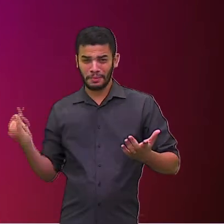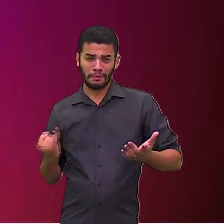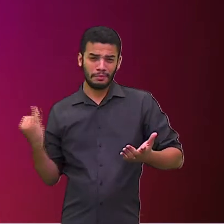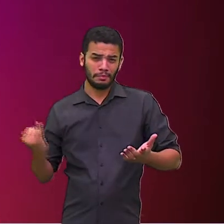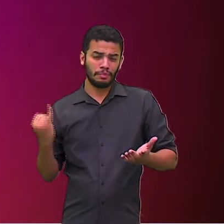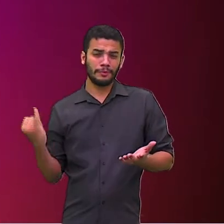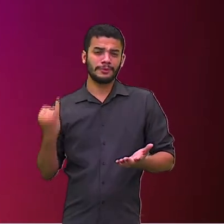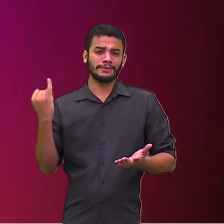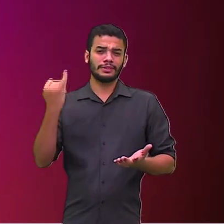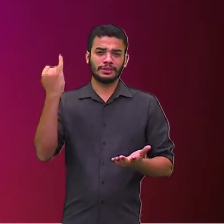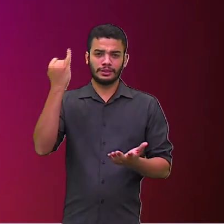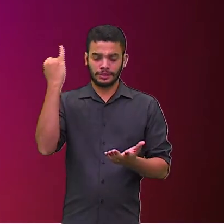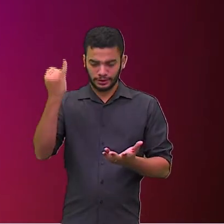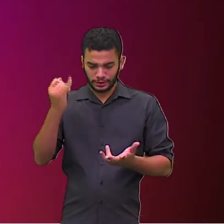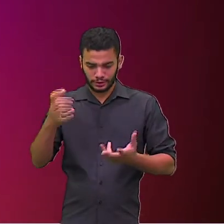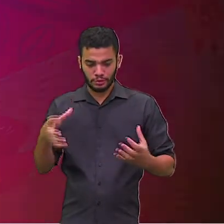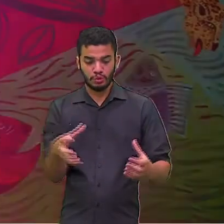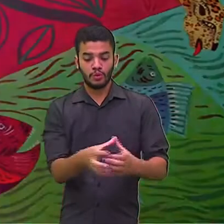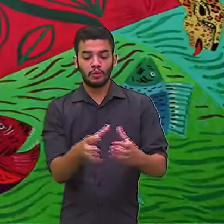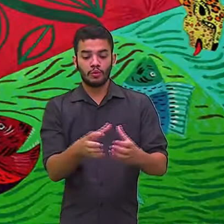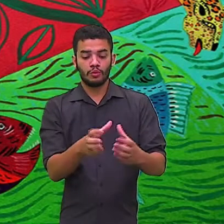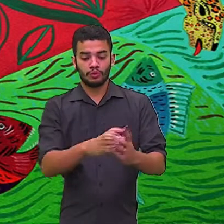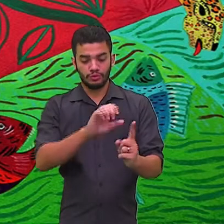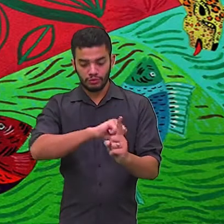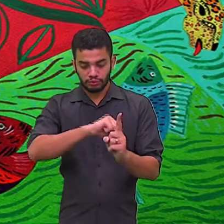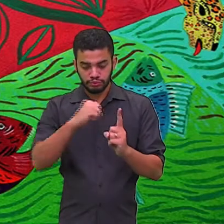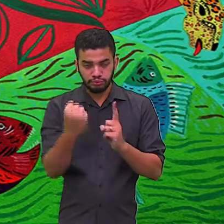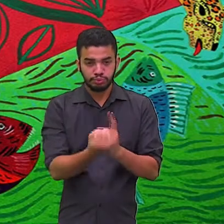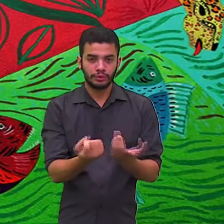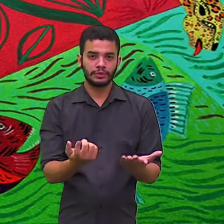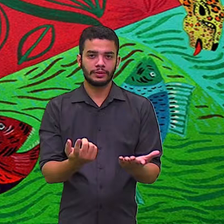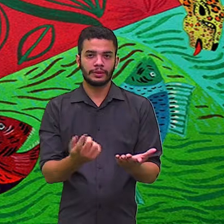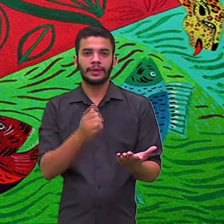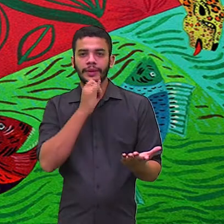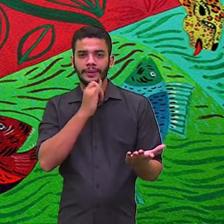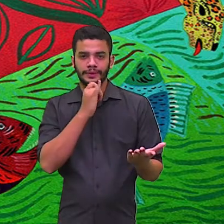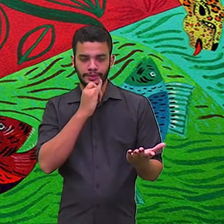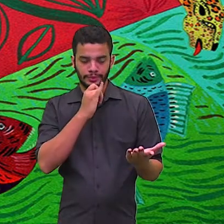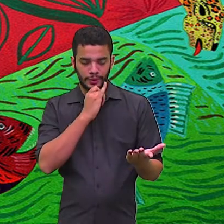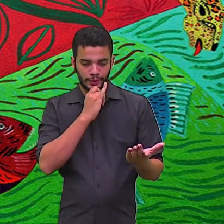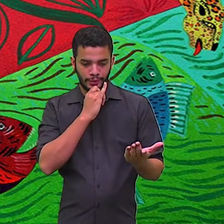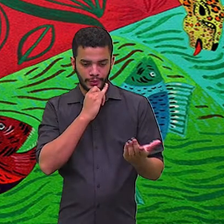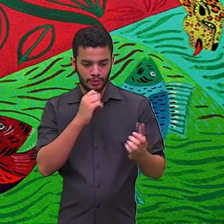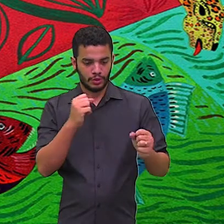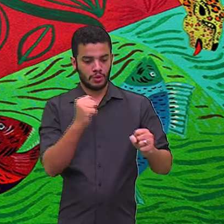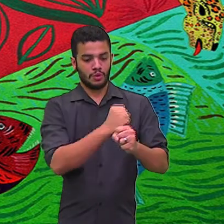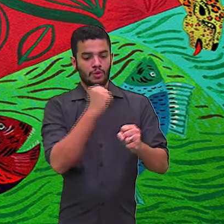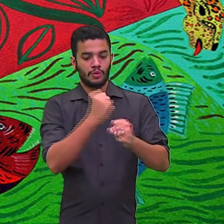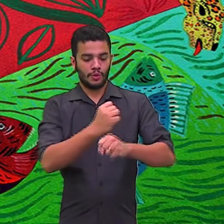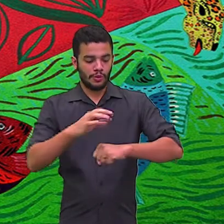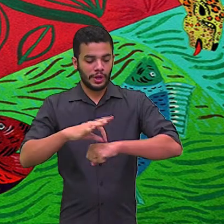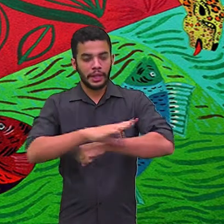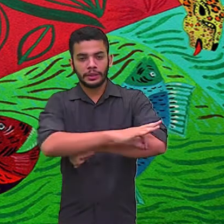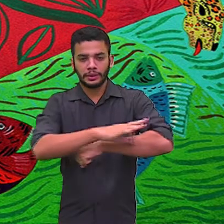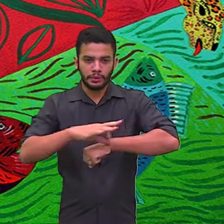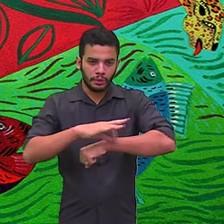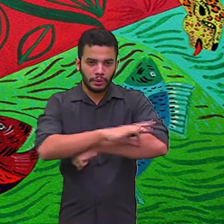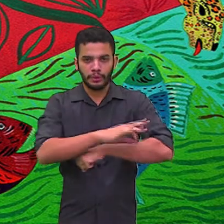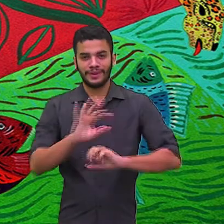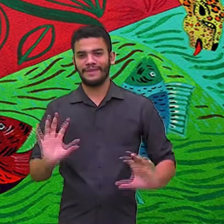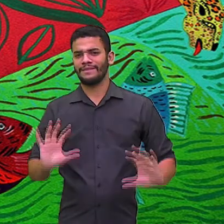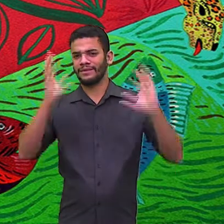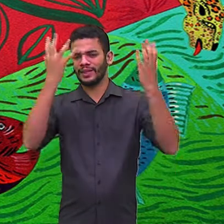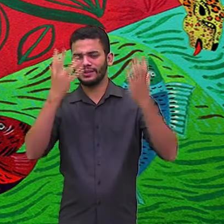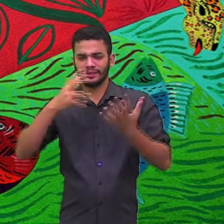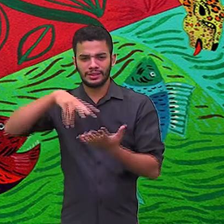comunidade, como a arquitetura, as festas, as danças,